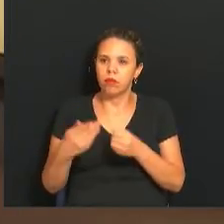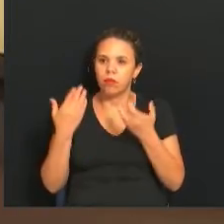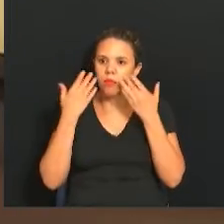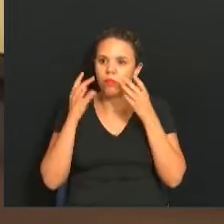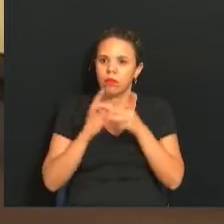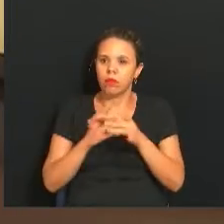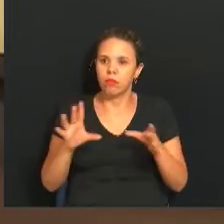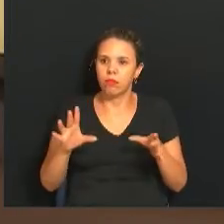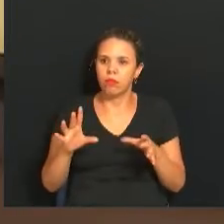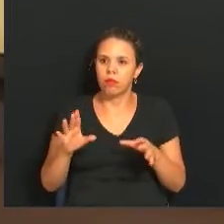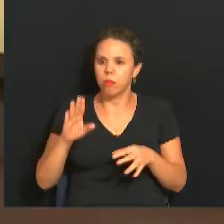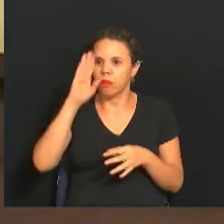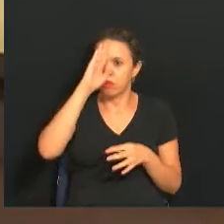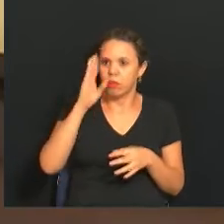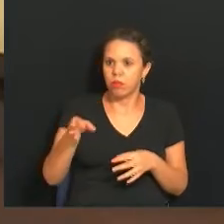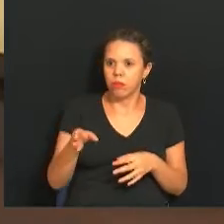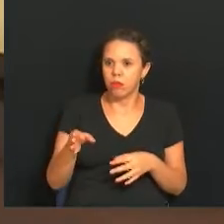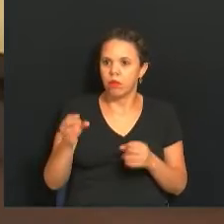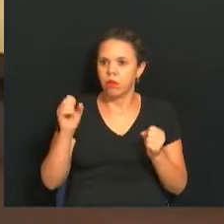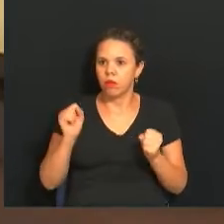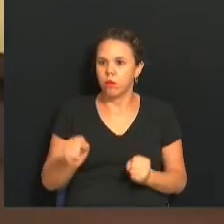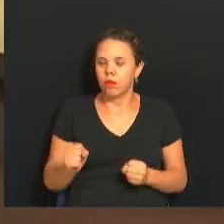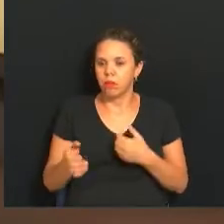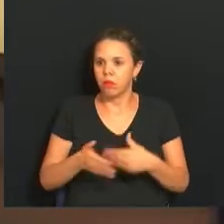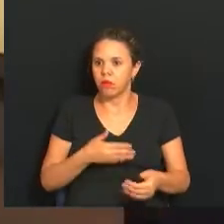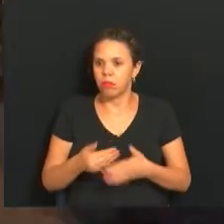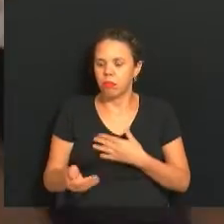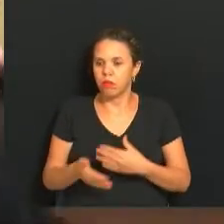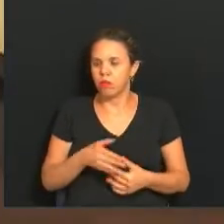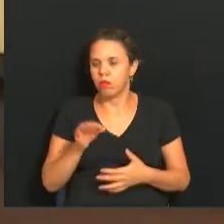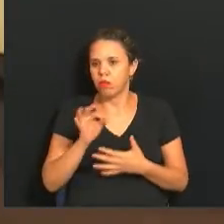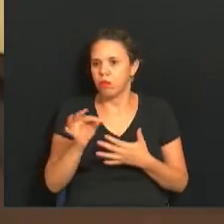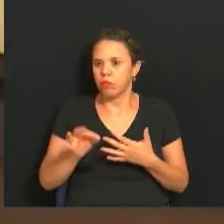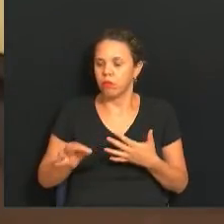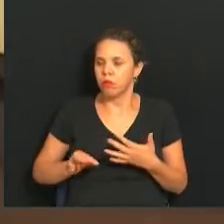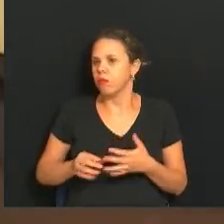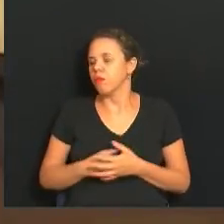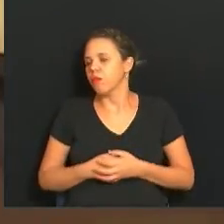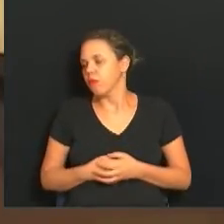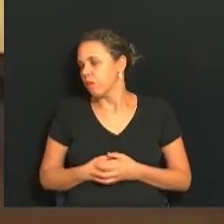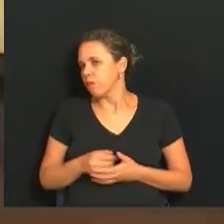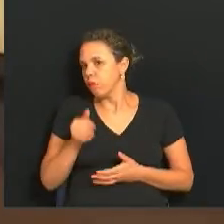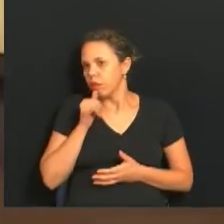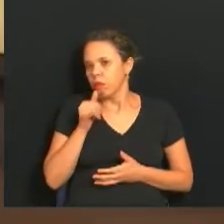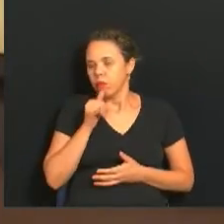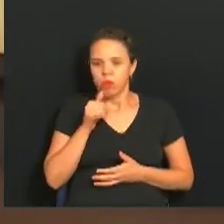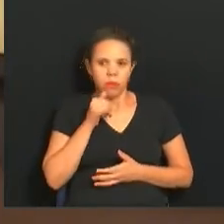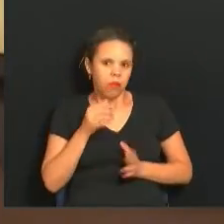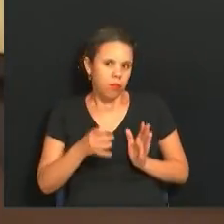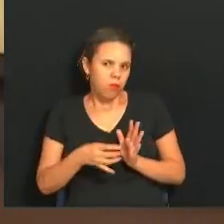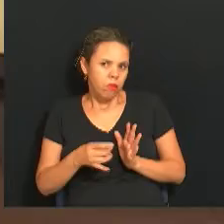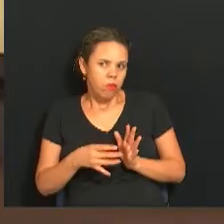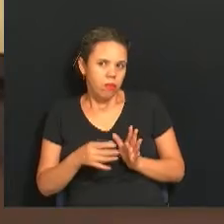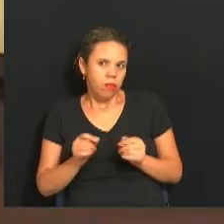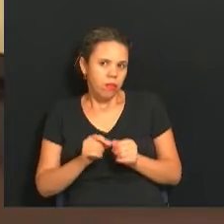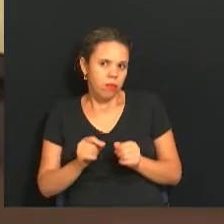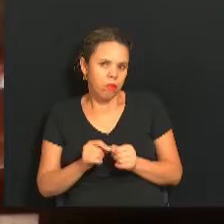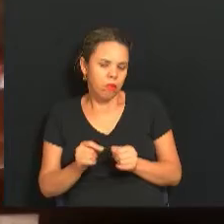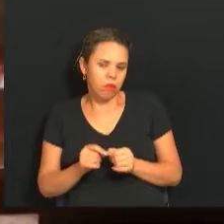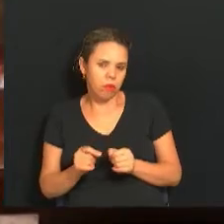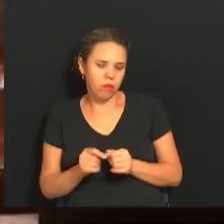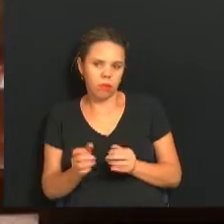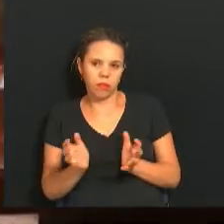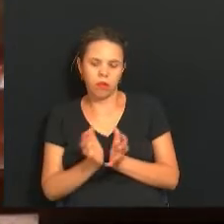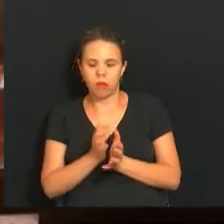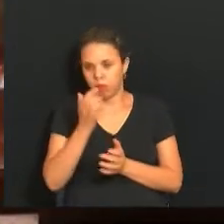o destaque da vitrine, você pode usar qualquer tipo de elemento. Vou te dar um exemplo de uma vitrine que foi feita por um grupo de alunas